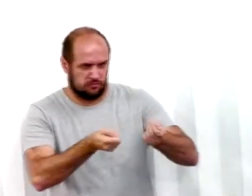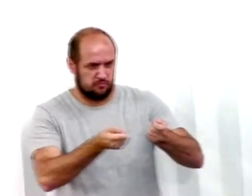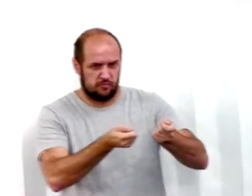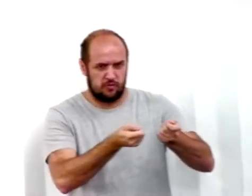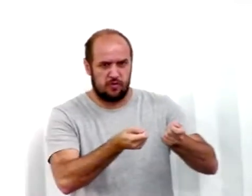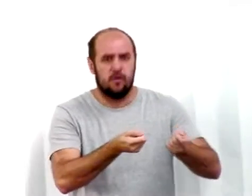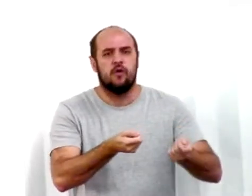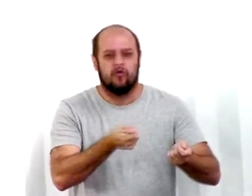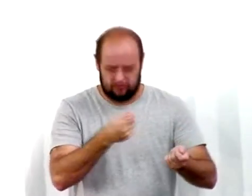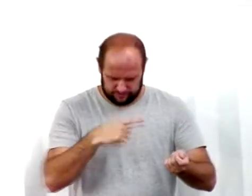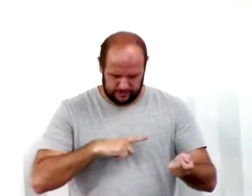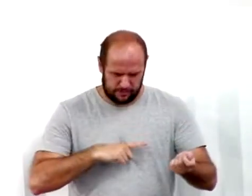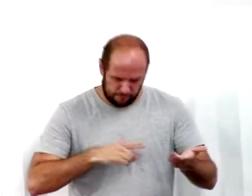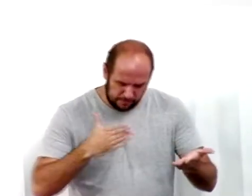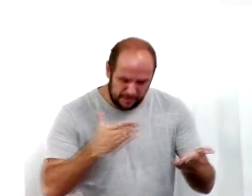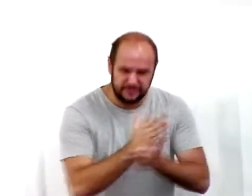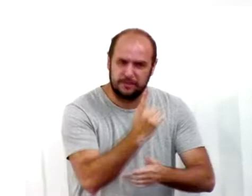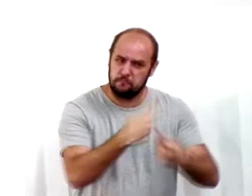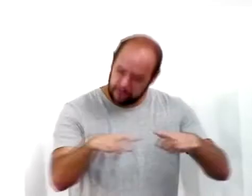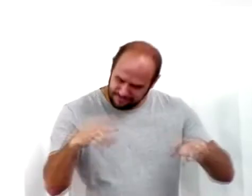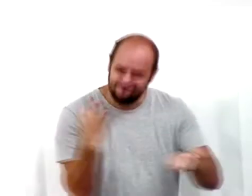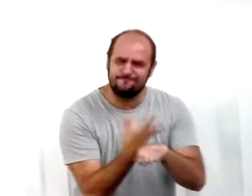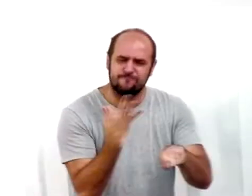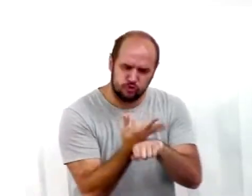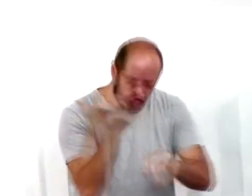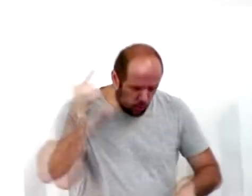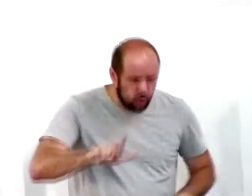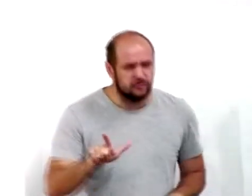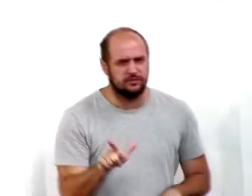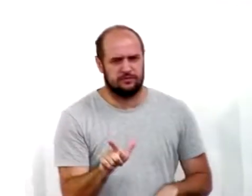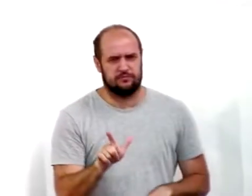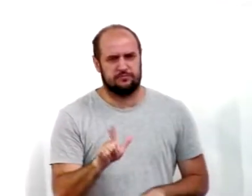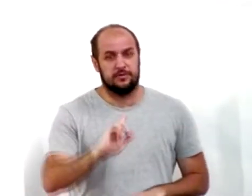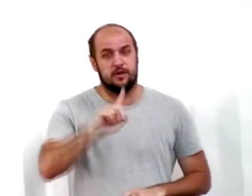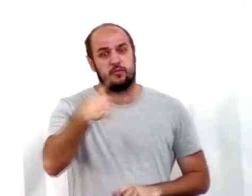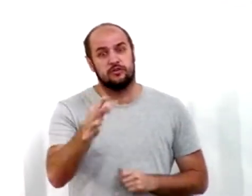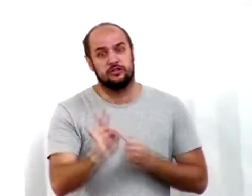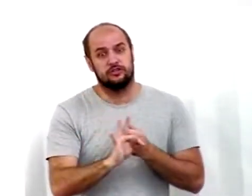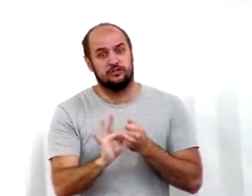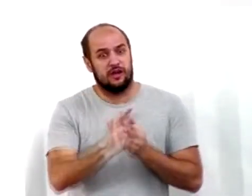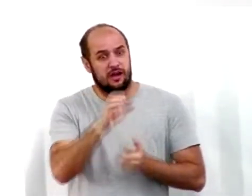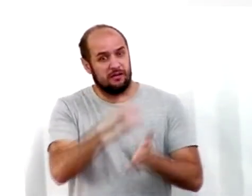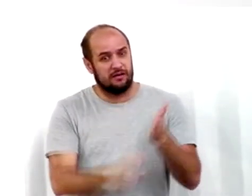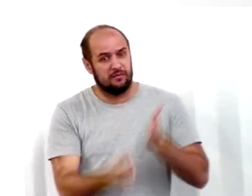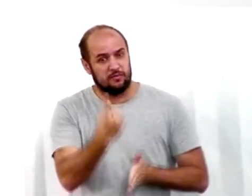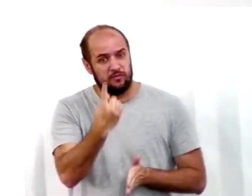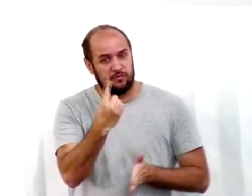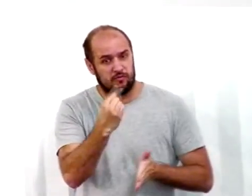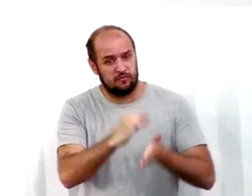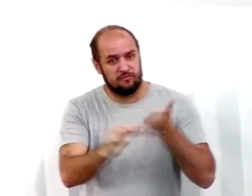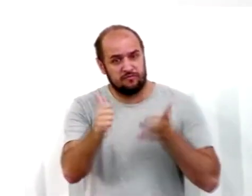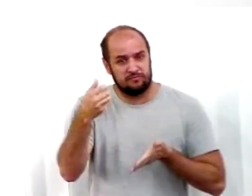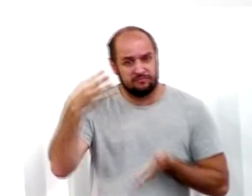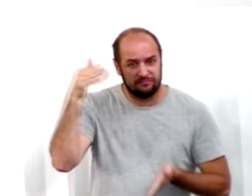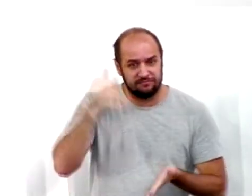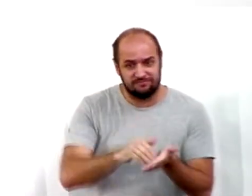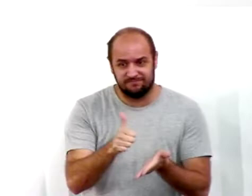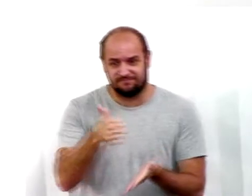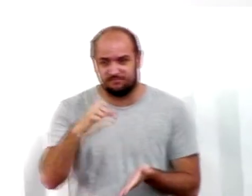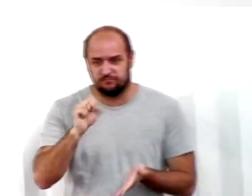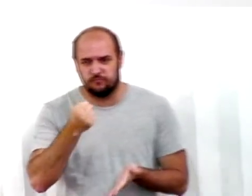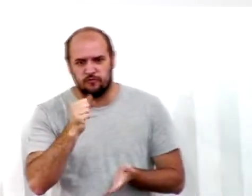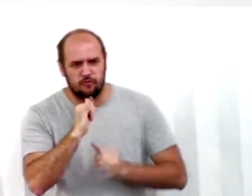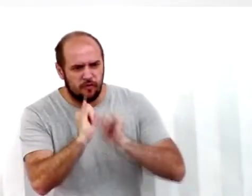não possamos resistir ou suportar. Tiago, no capítulo 1, dos versos 13 a 18, nos fala